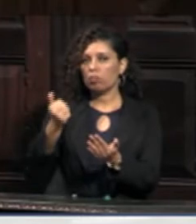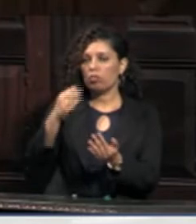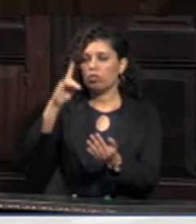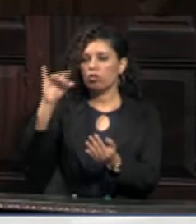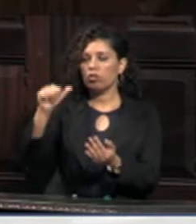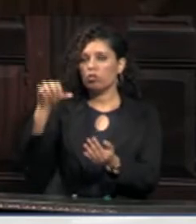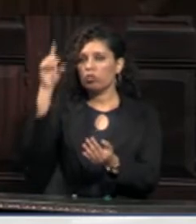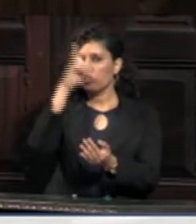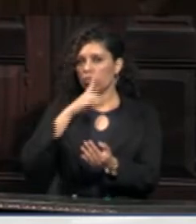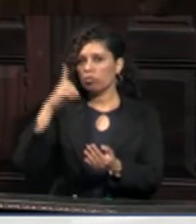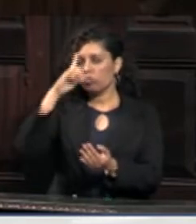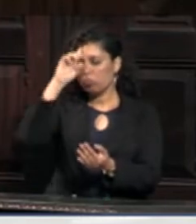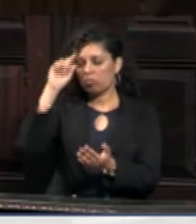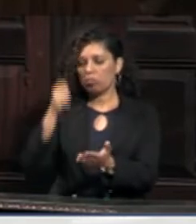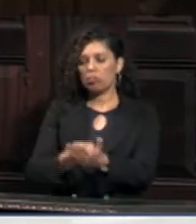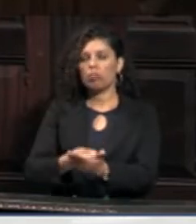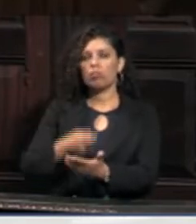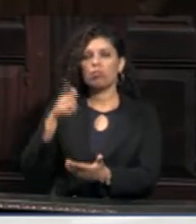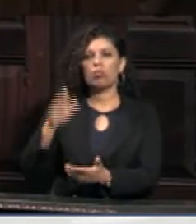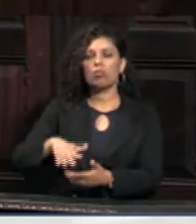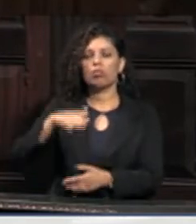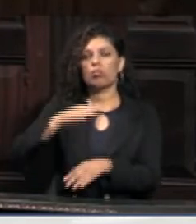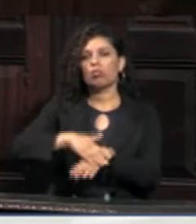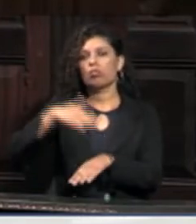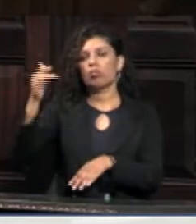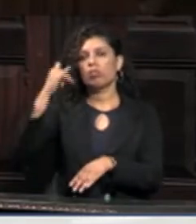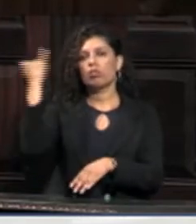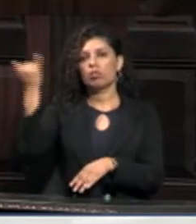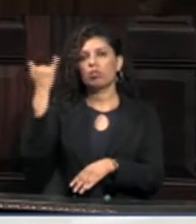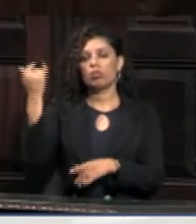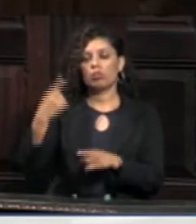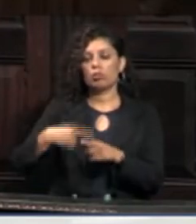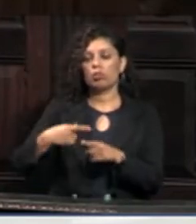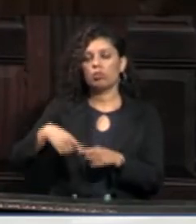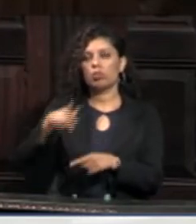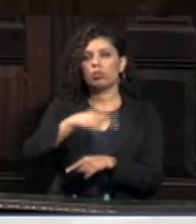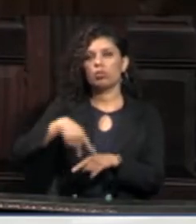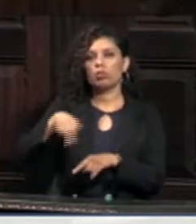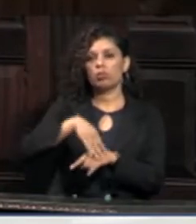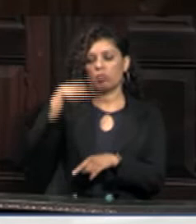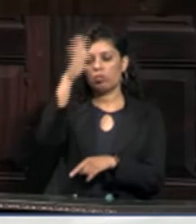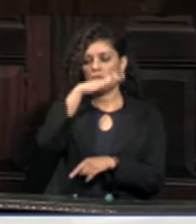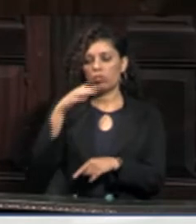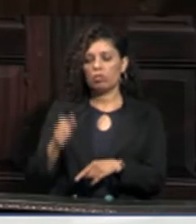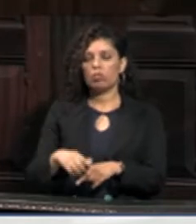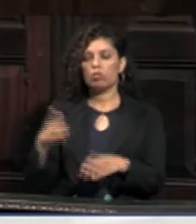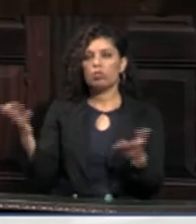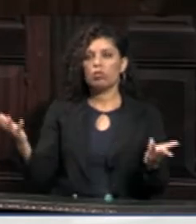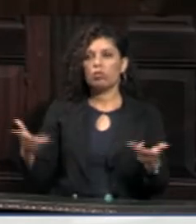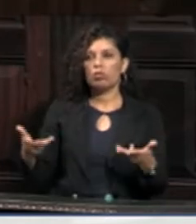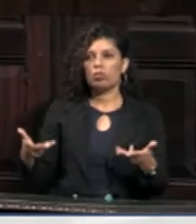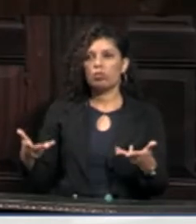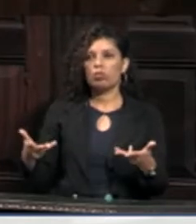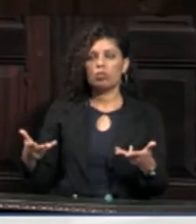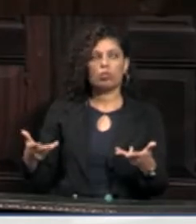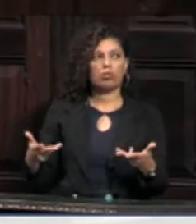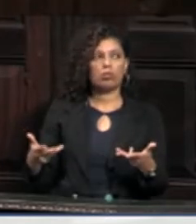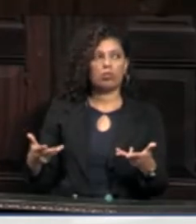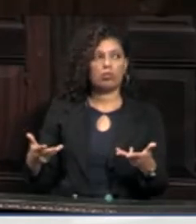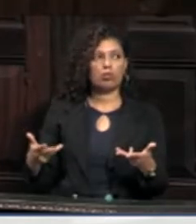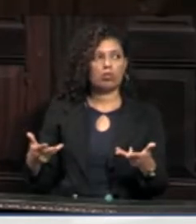extremamente importante num país que hoje vive sob o